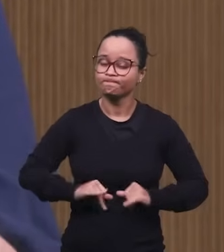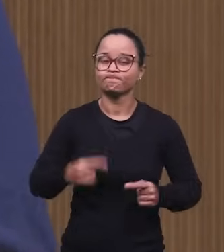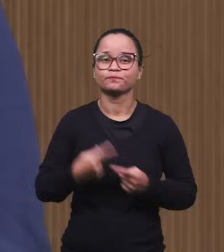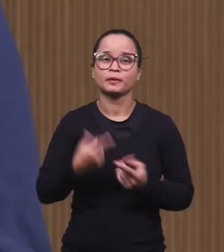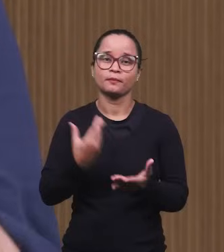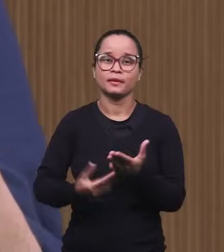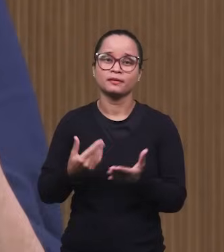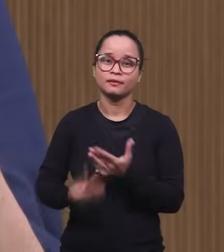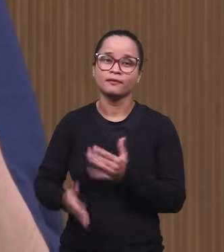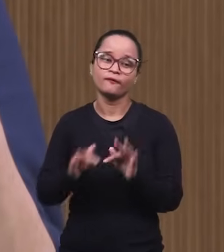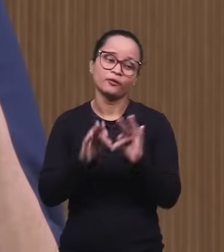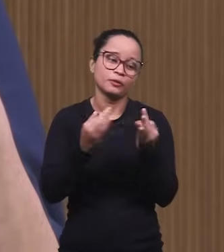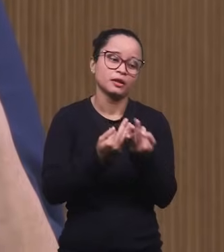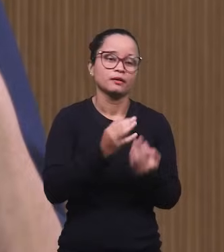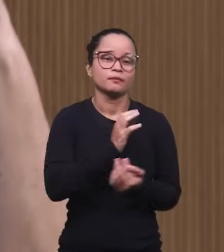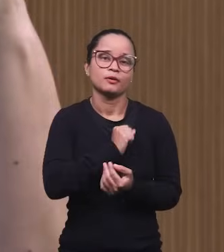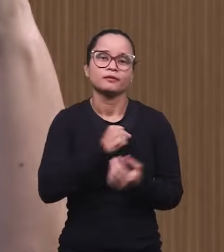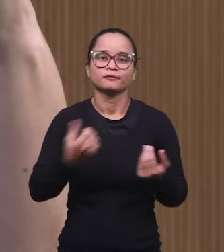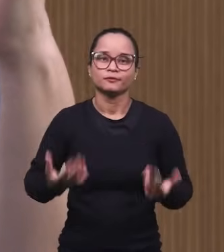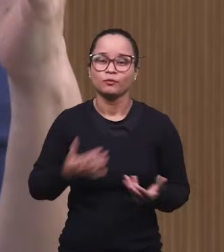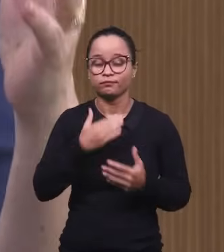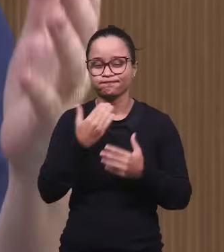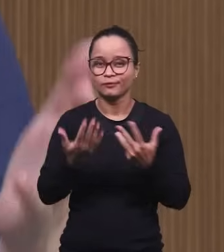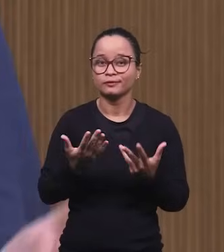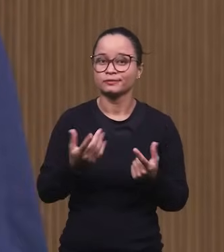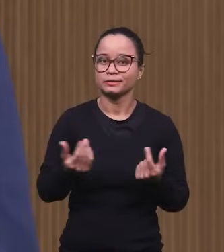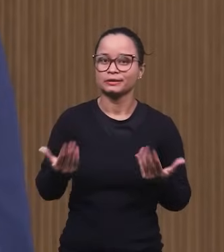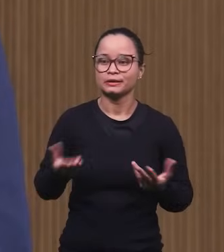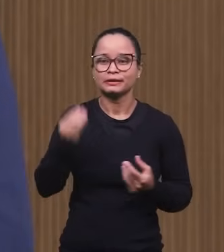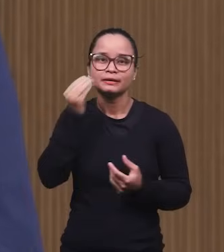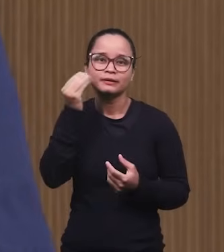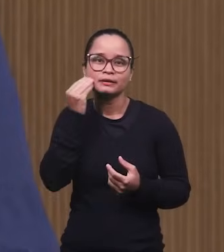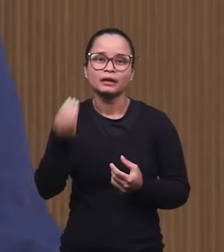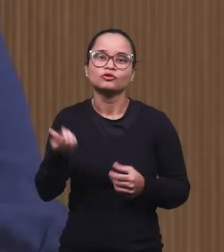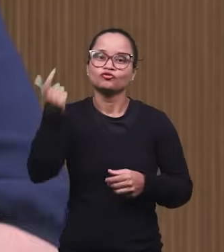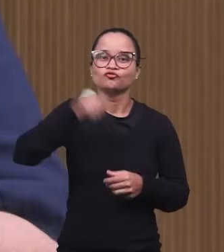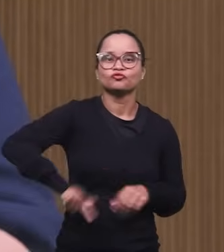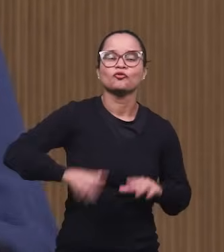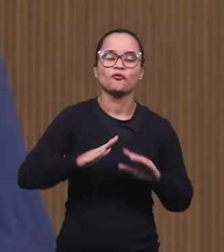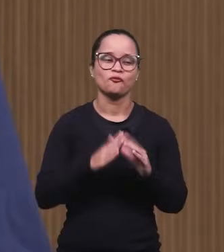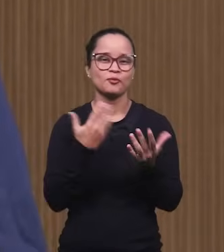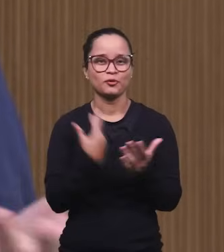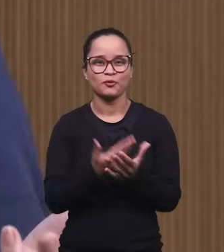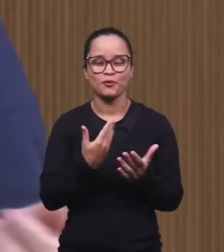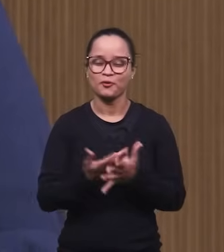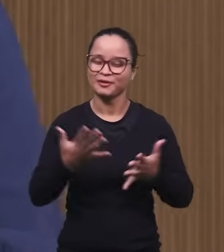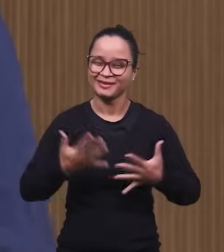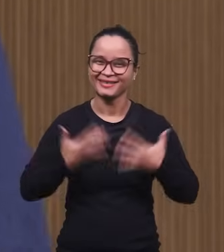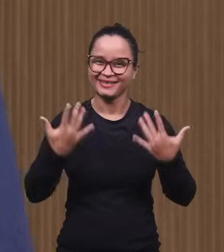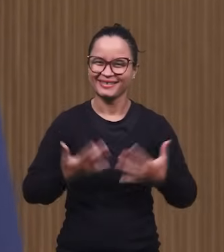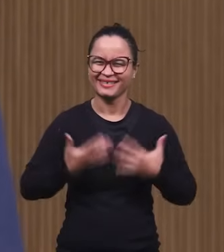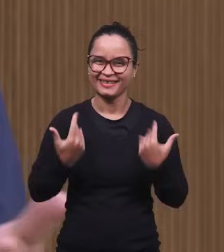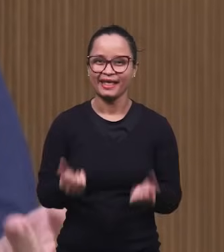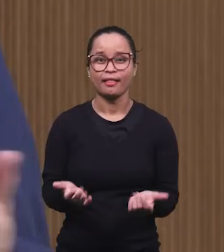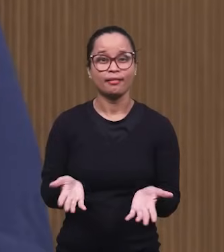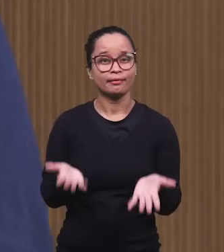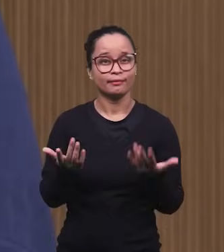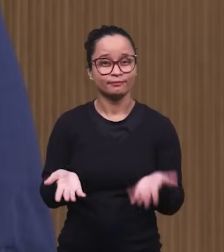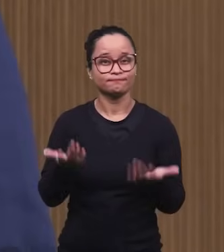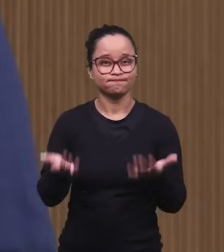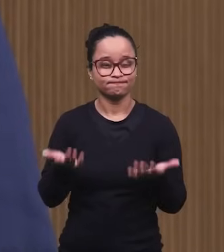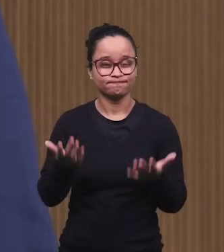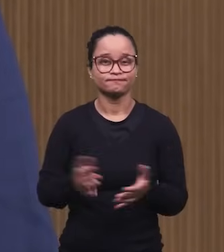alguém, né? E a gente tentar trazer de novo para a escola essa alegria, essa